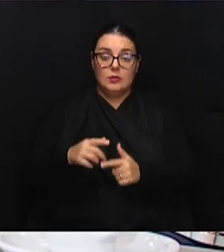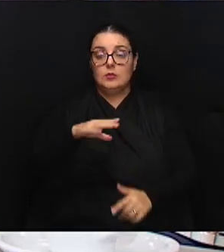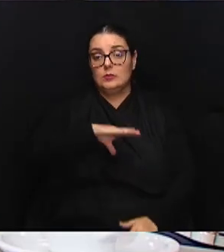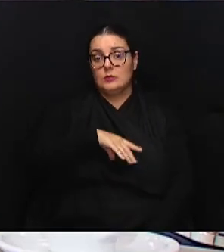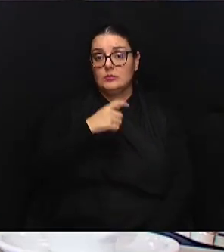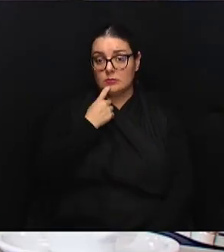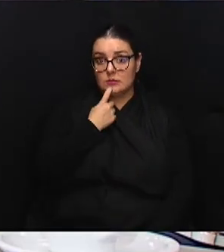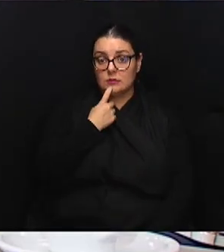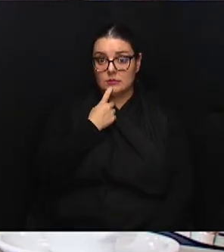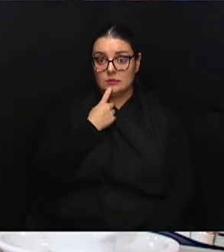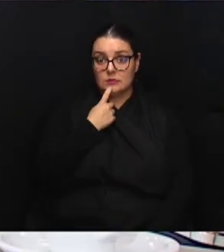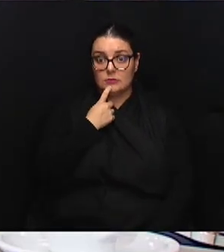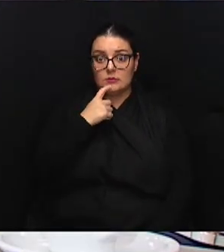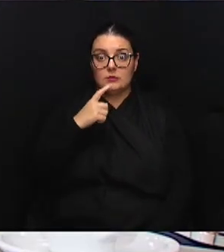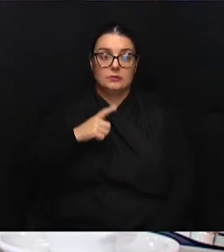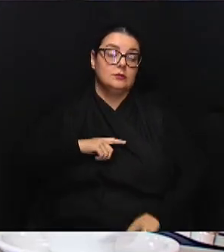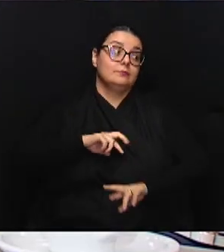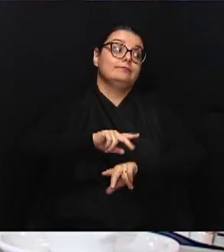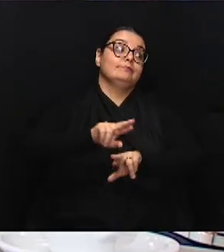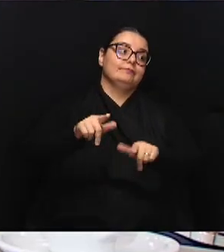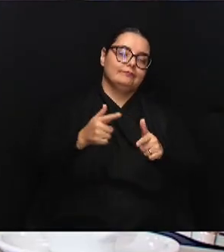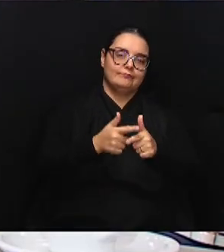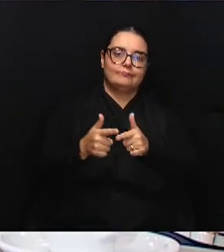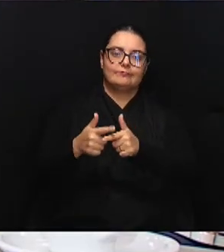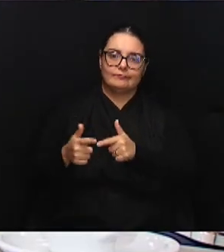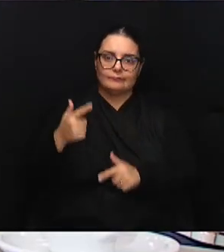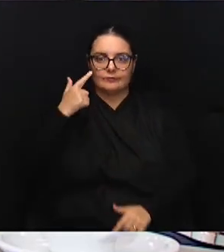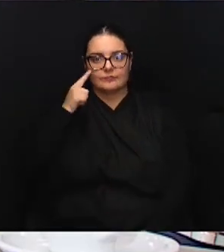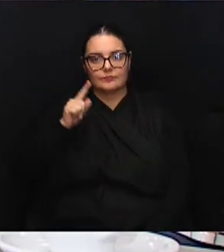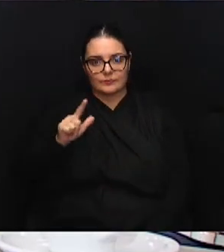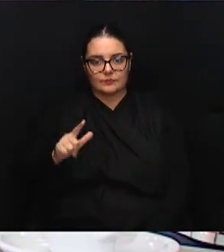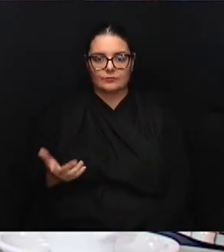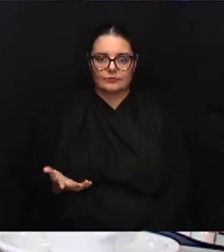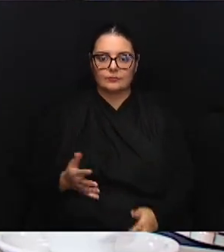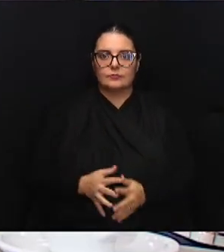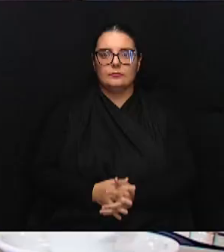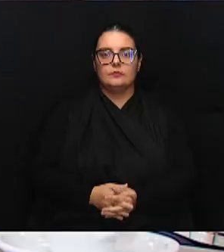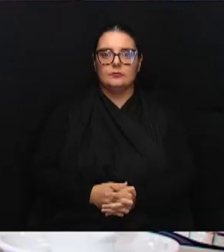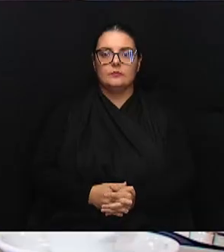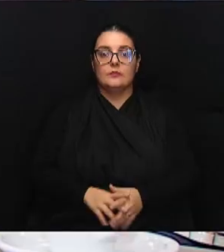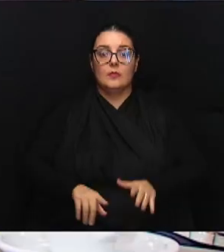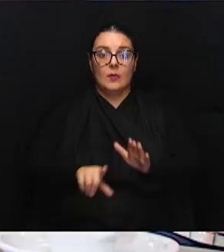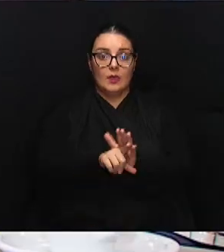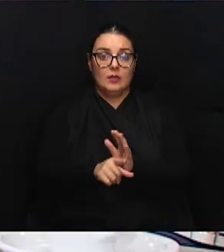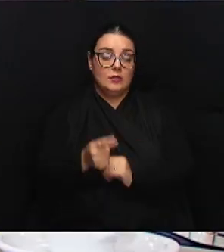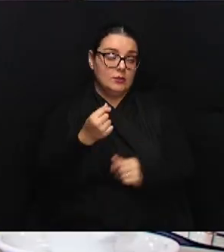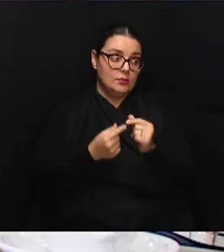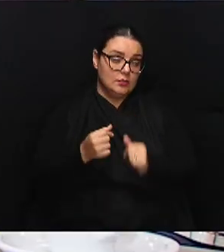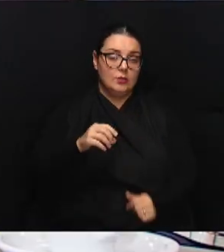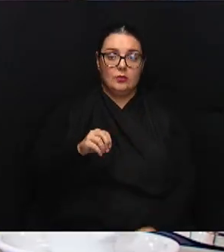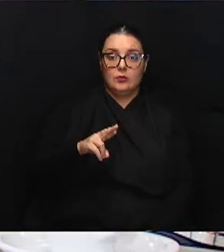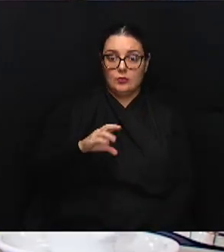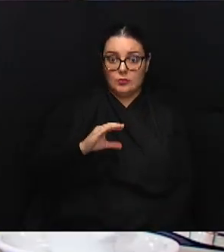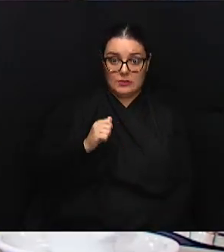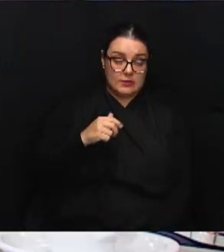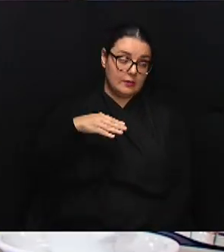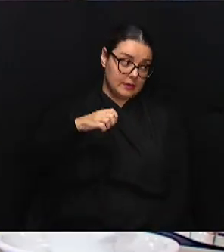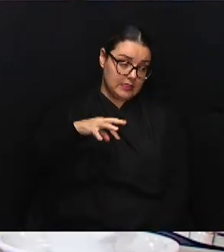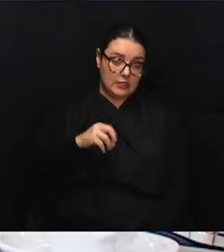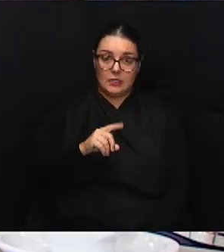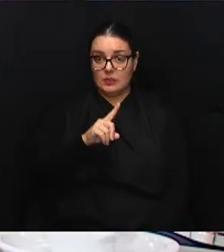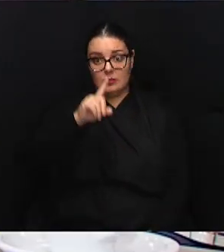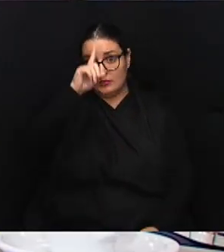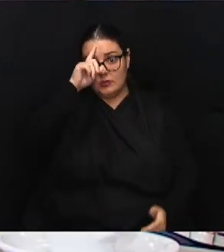né? E temos muitos problemas. É claro que a Lei de Diretrizes Orçamentárias ela não define